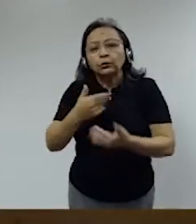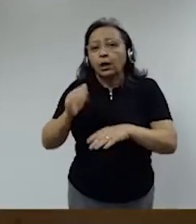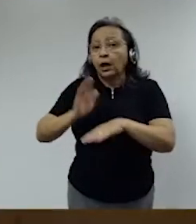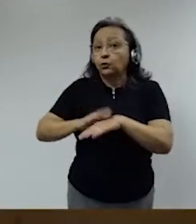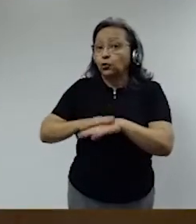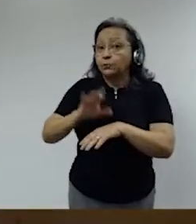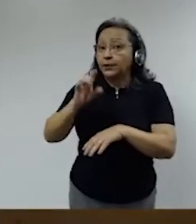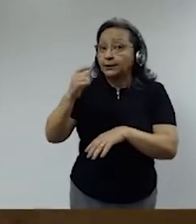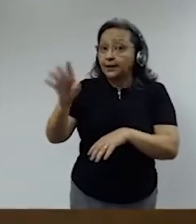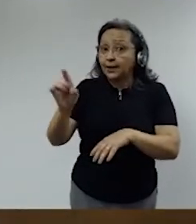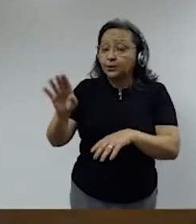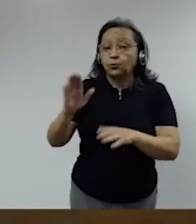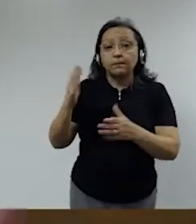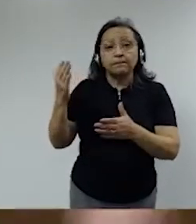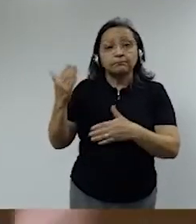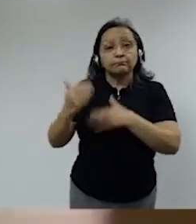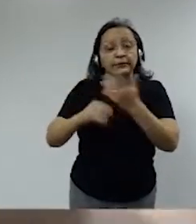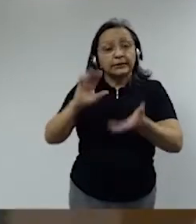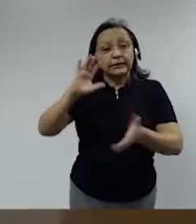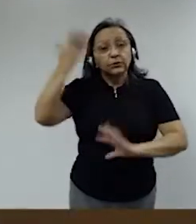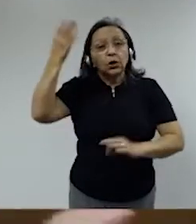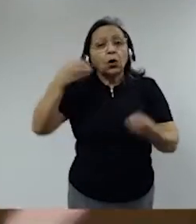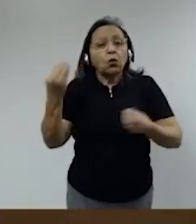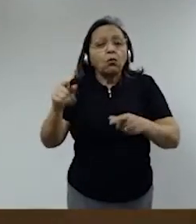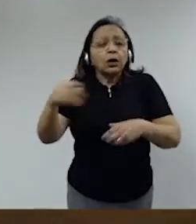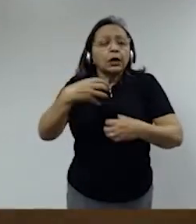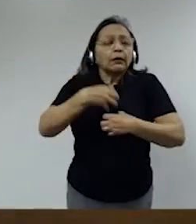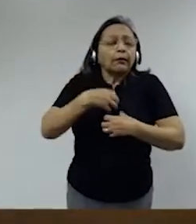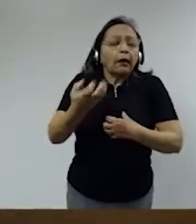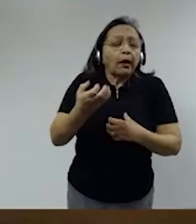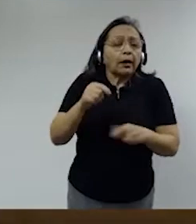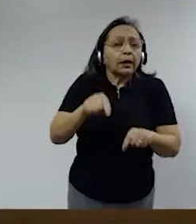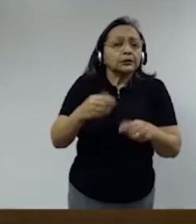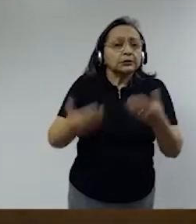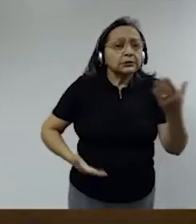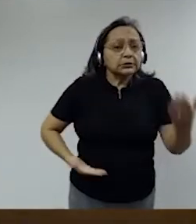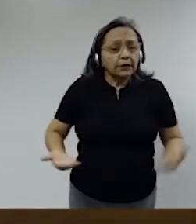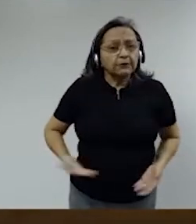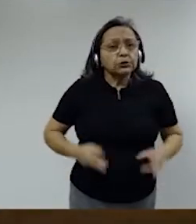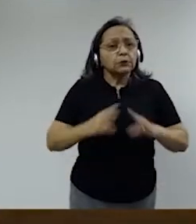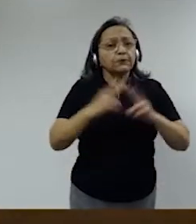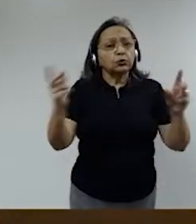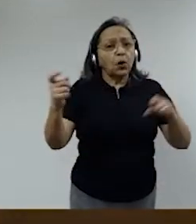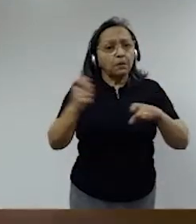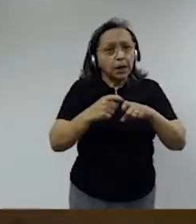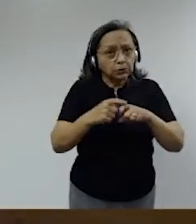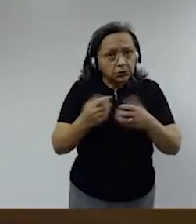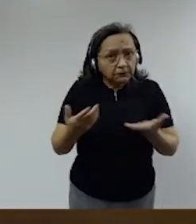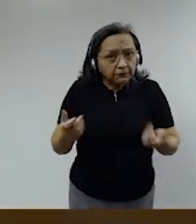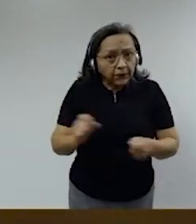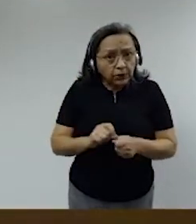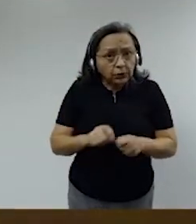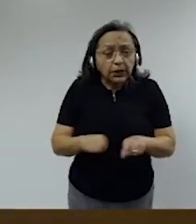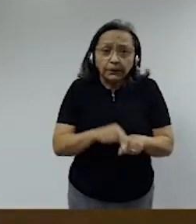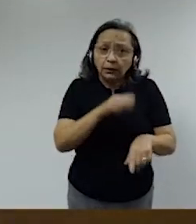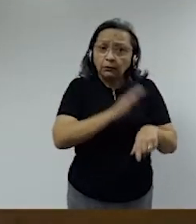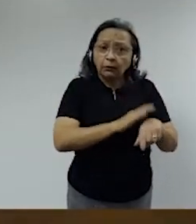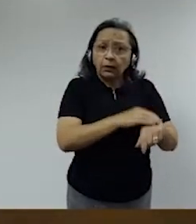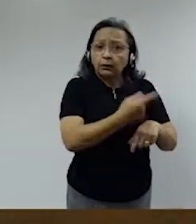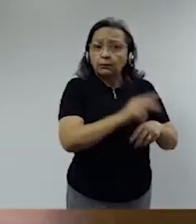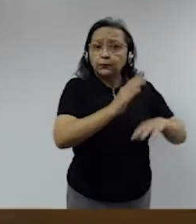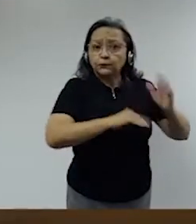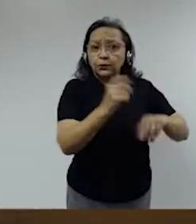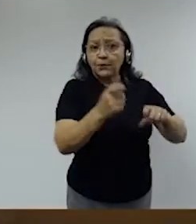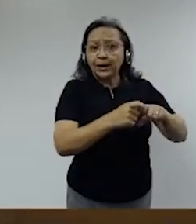autonomia no processo decisório, inclusive, da forma como ele quer ou não que esse serviço médico seja prestado, e do próprio profissional médico, que também